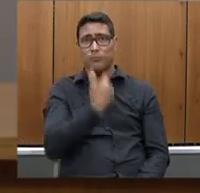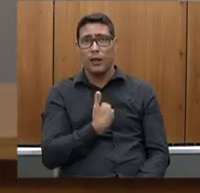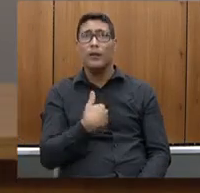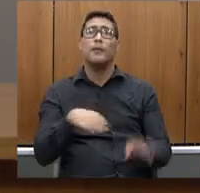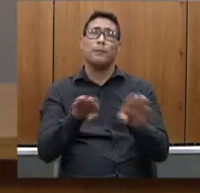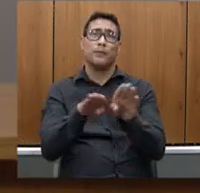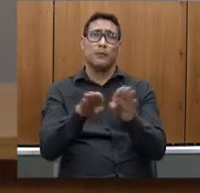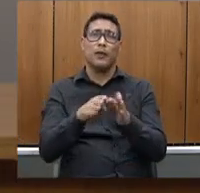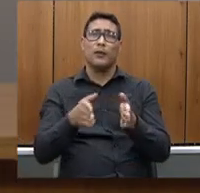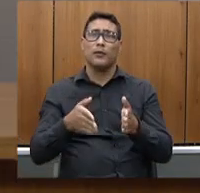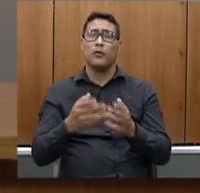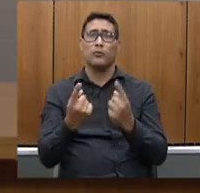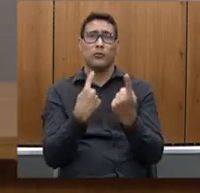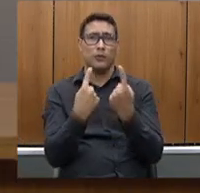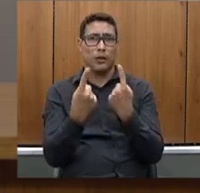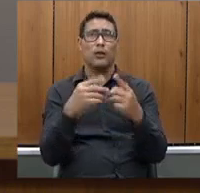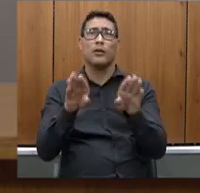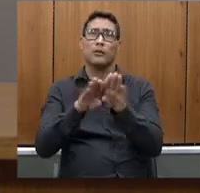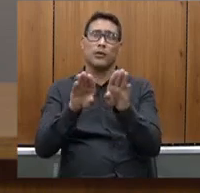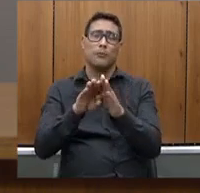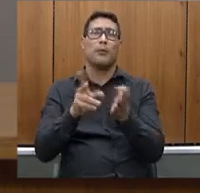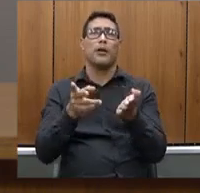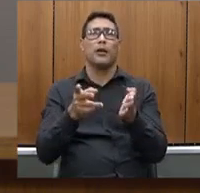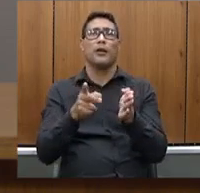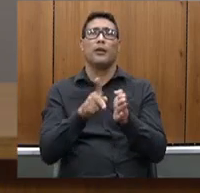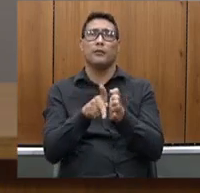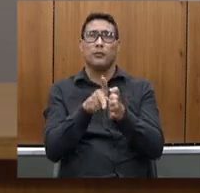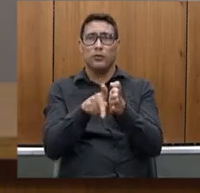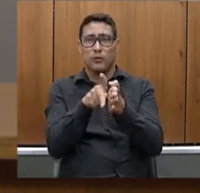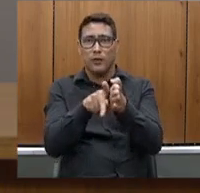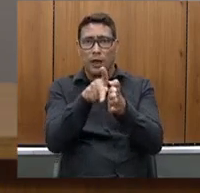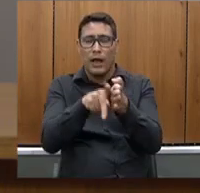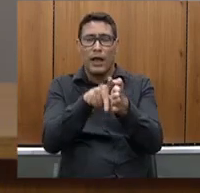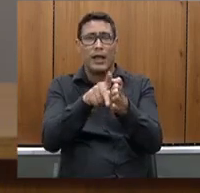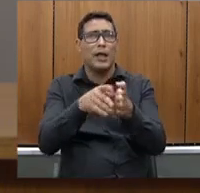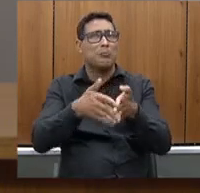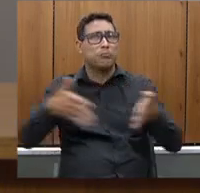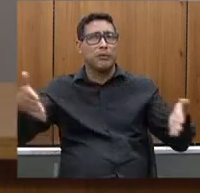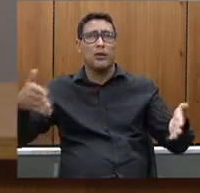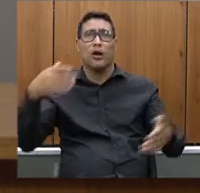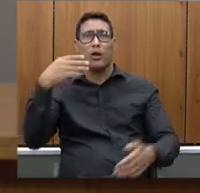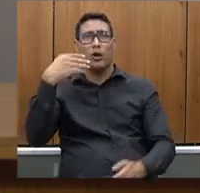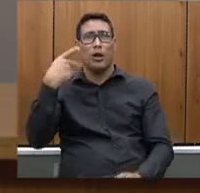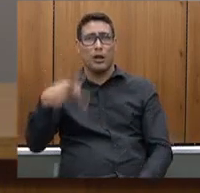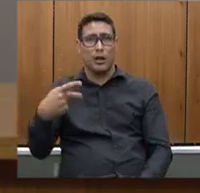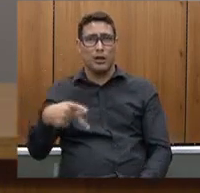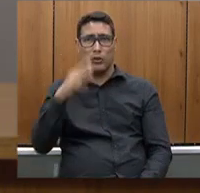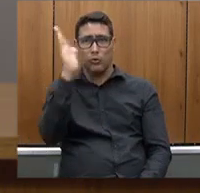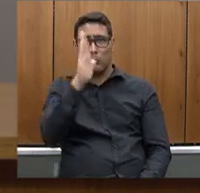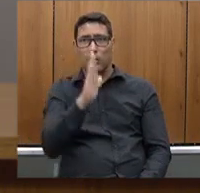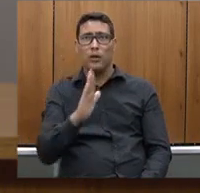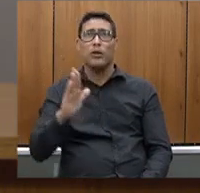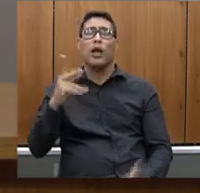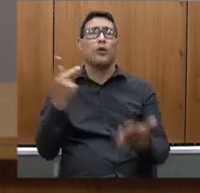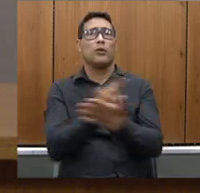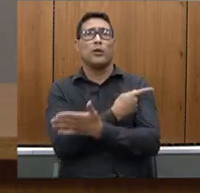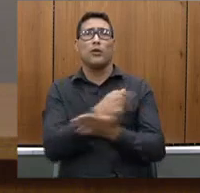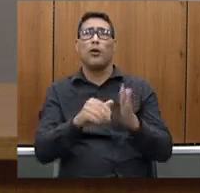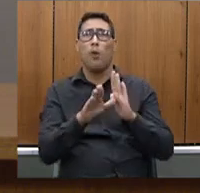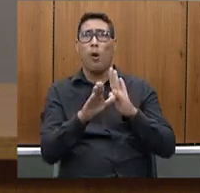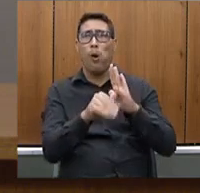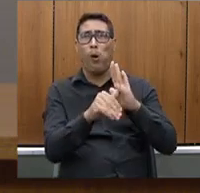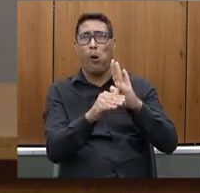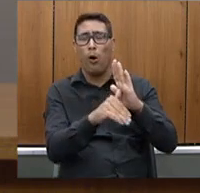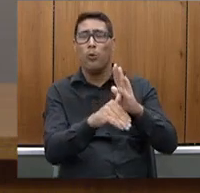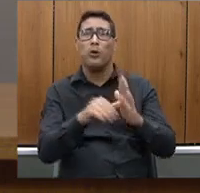ferroviária de Minas Gerais a maior do Brasil semana passada mesmo eu provoquei o nosso Comandante com roubo de Trilhos entre Lavras